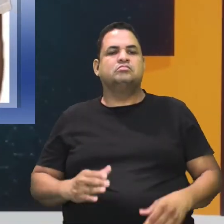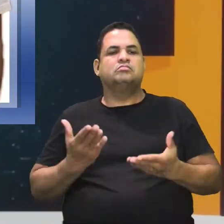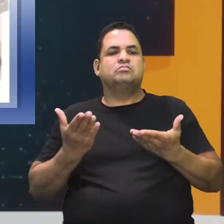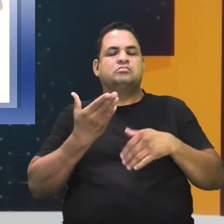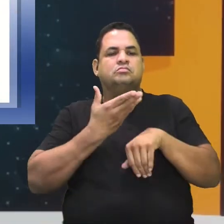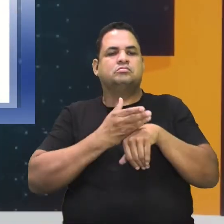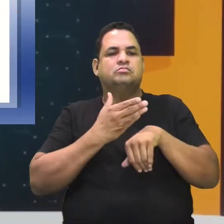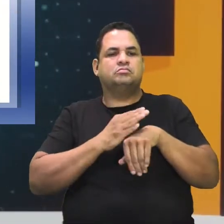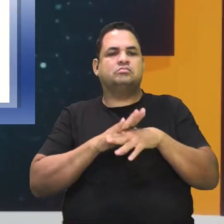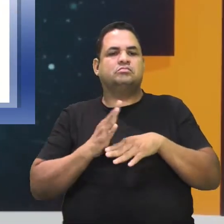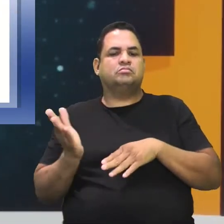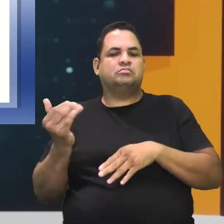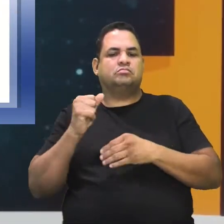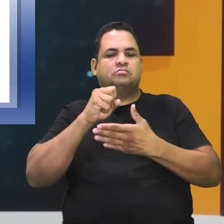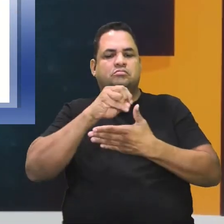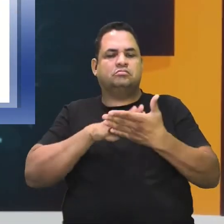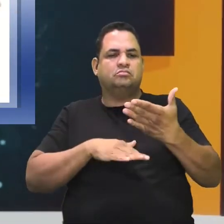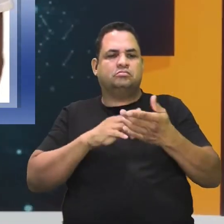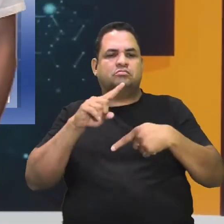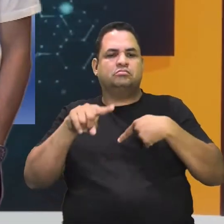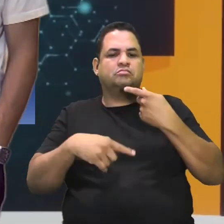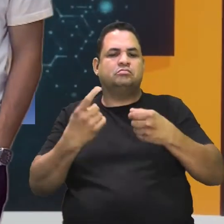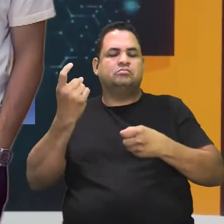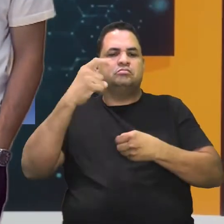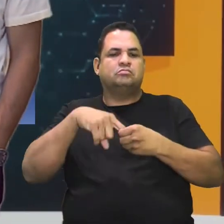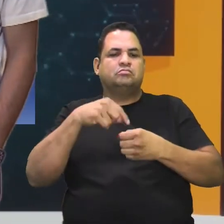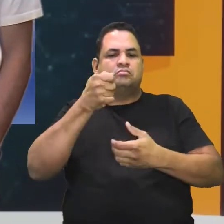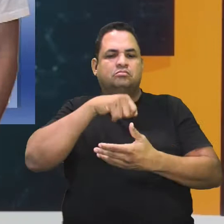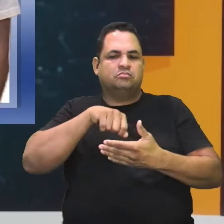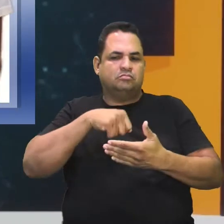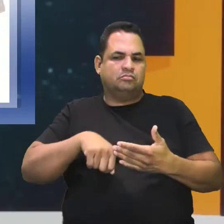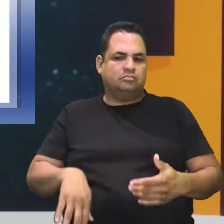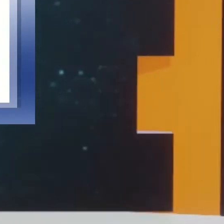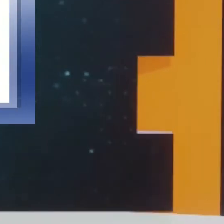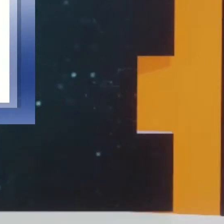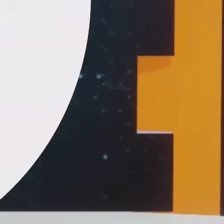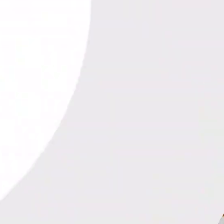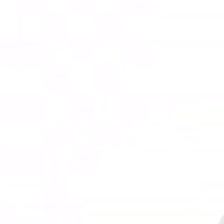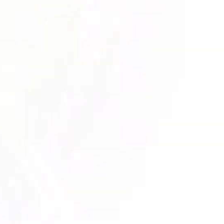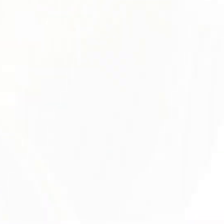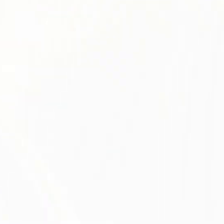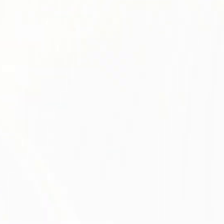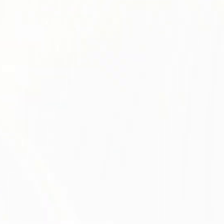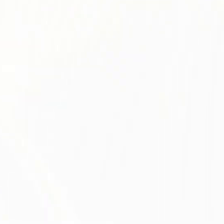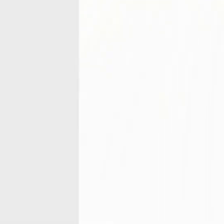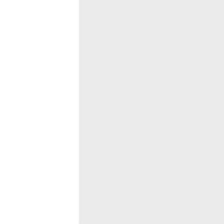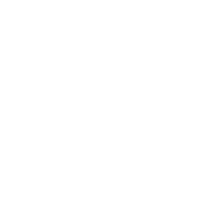hora de praticar. Vamos às atividades de sala, já a gente volta corrigindo.